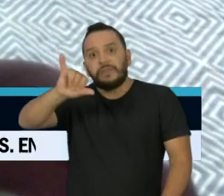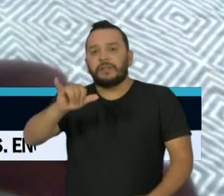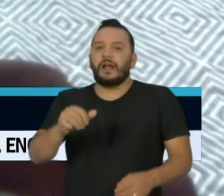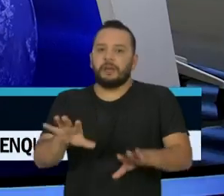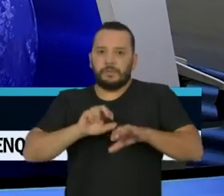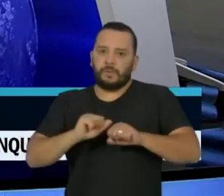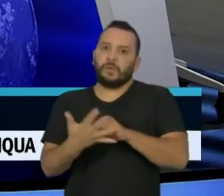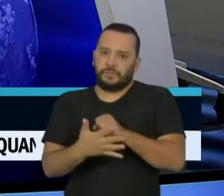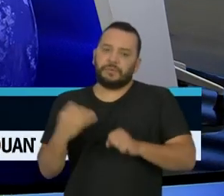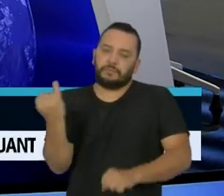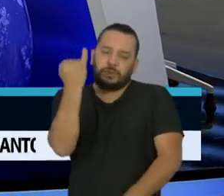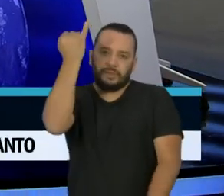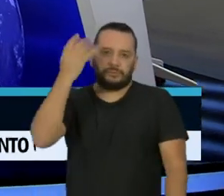fundamental e aí